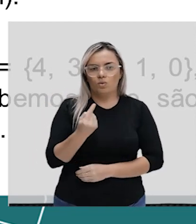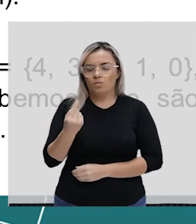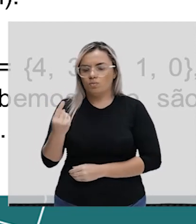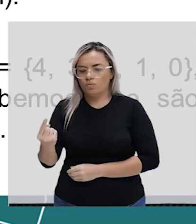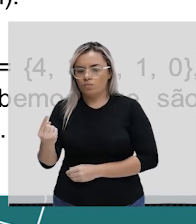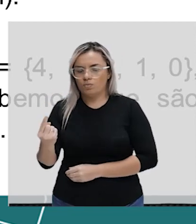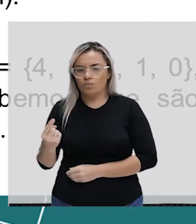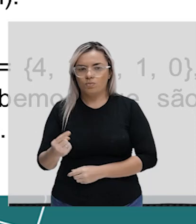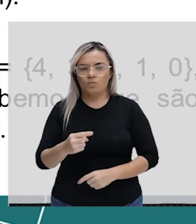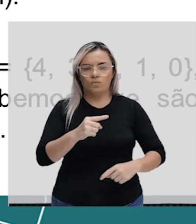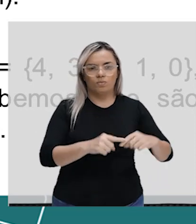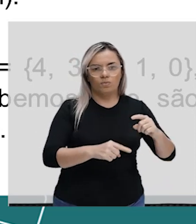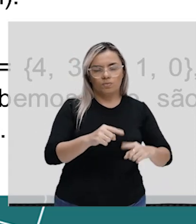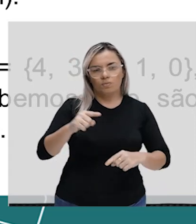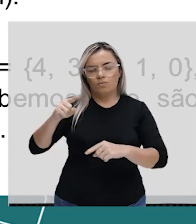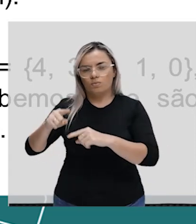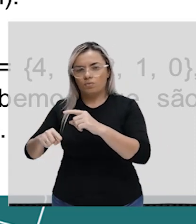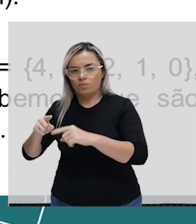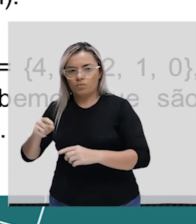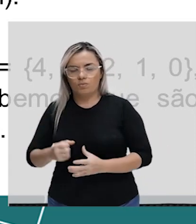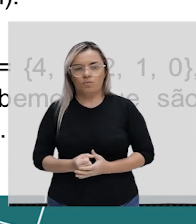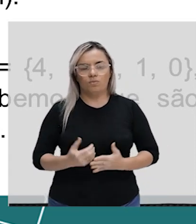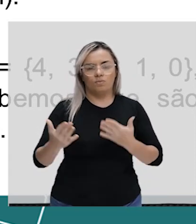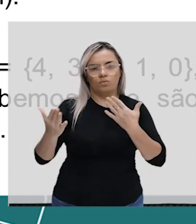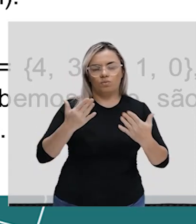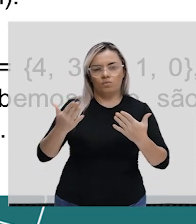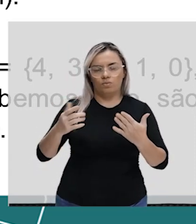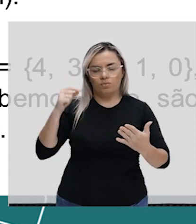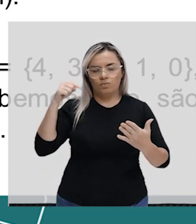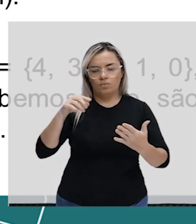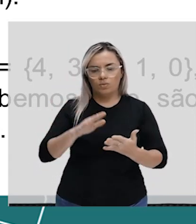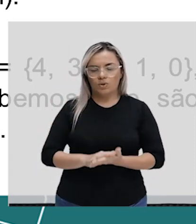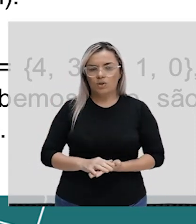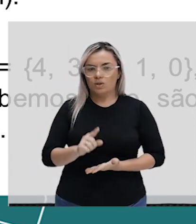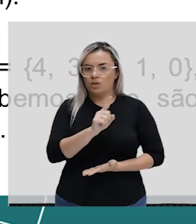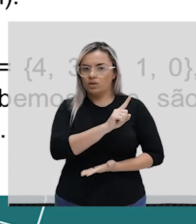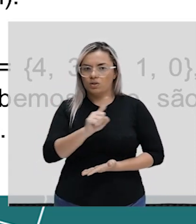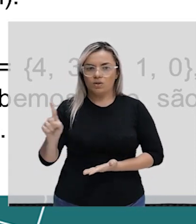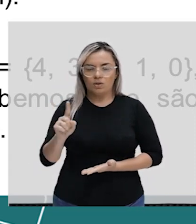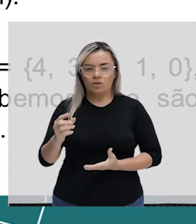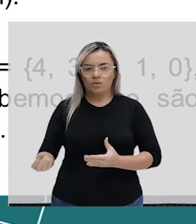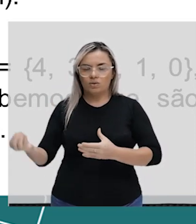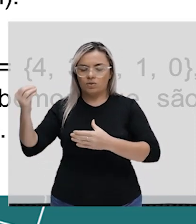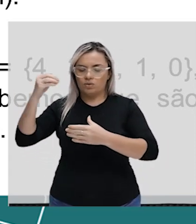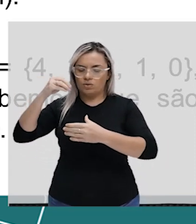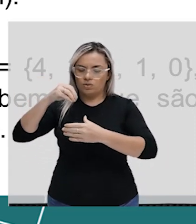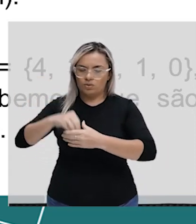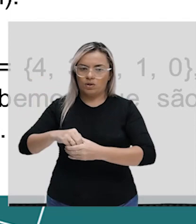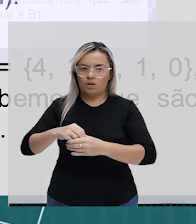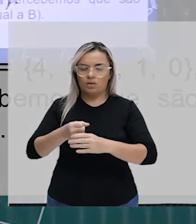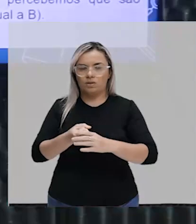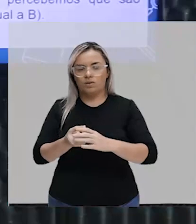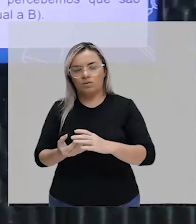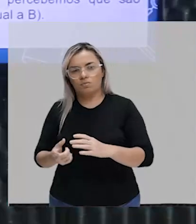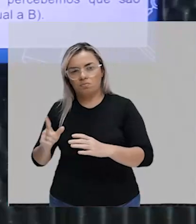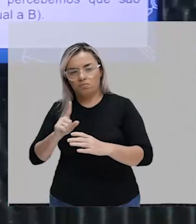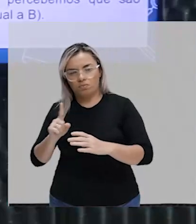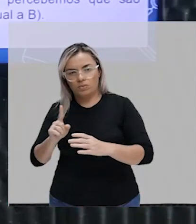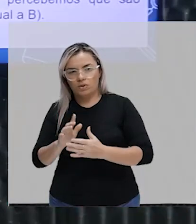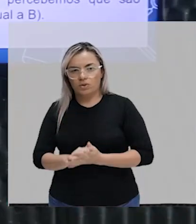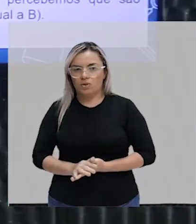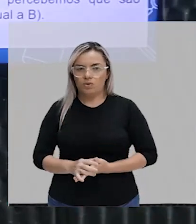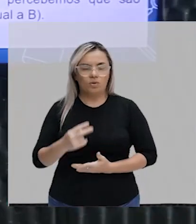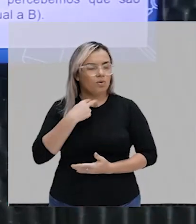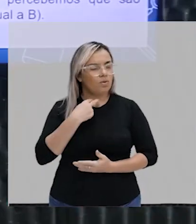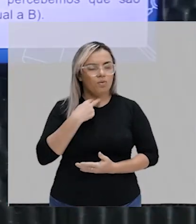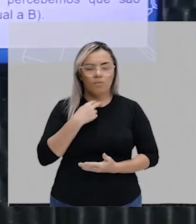um único, gente, de um conjunto dado, não estar lá, então eu já não posso dizer que esses conjuntos são